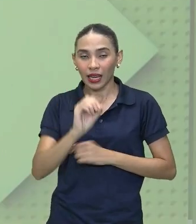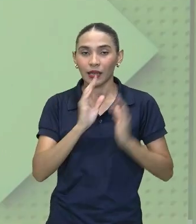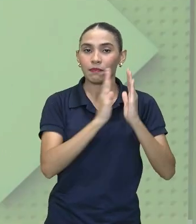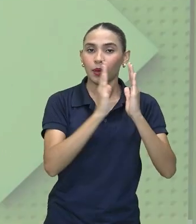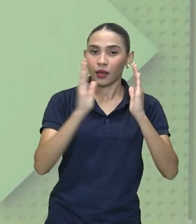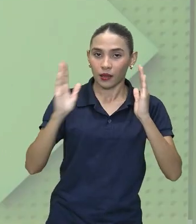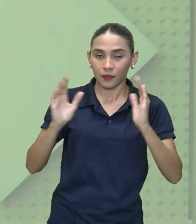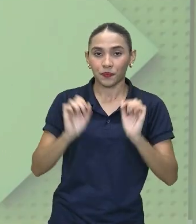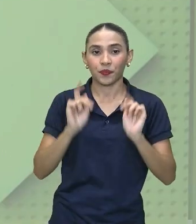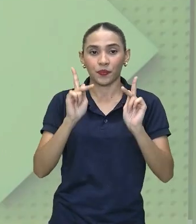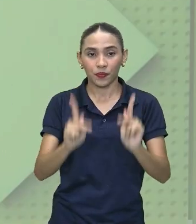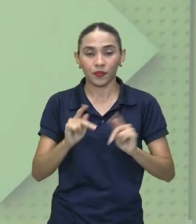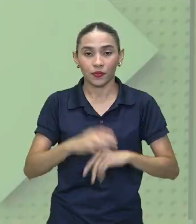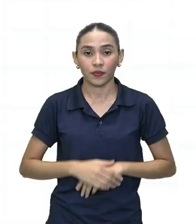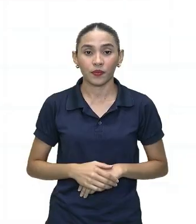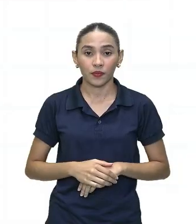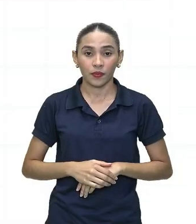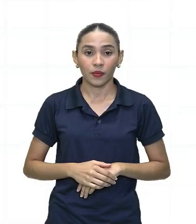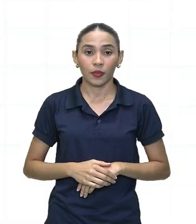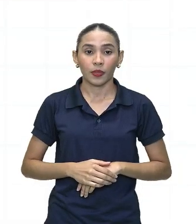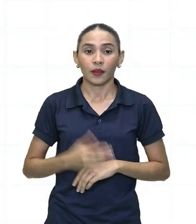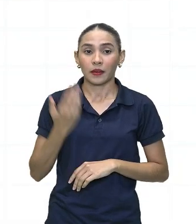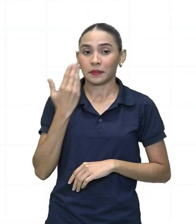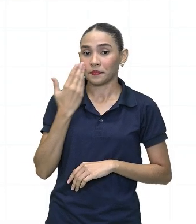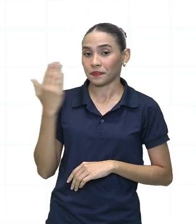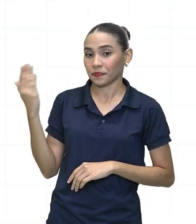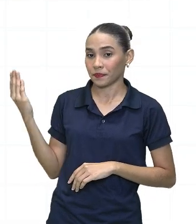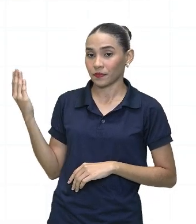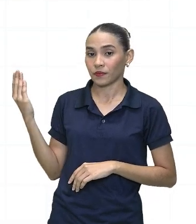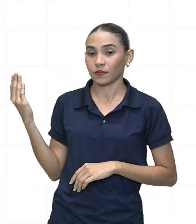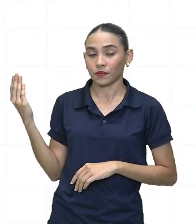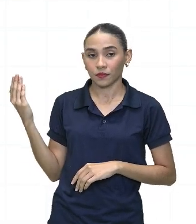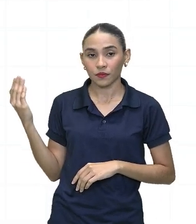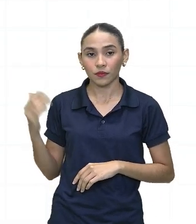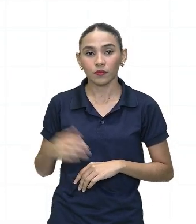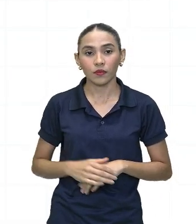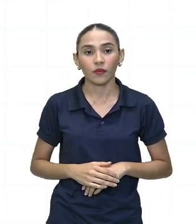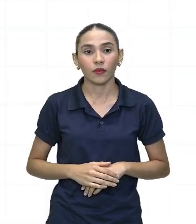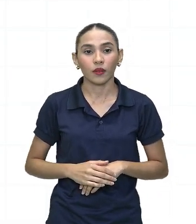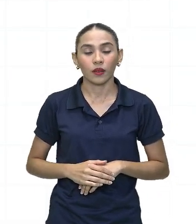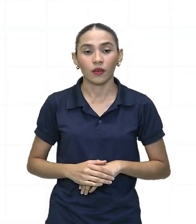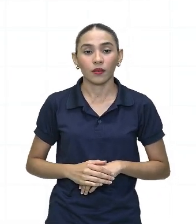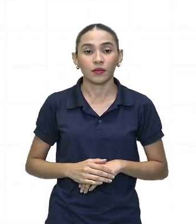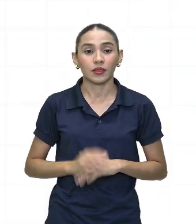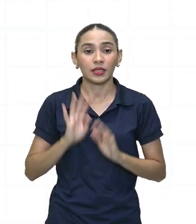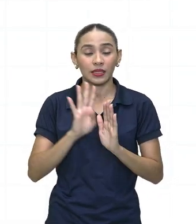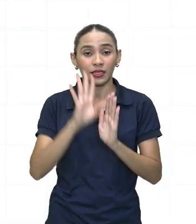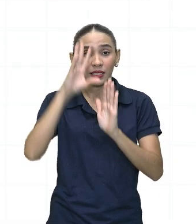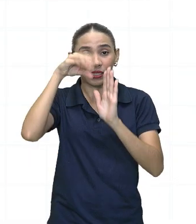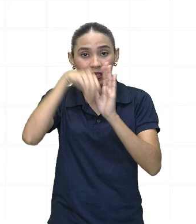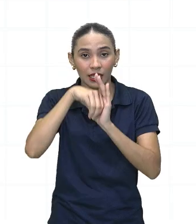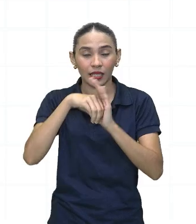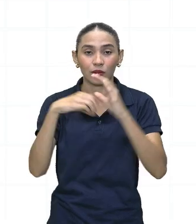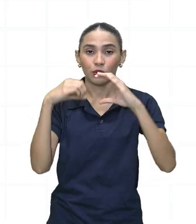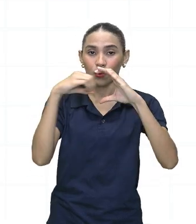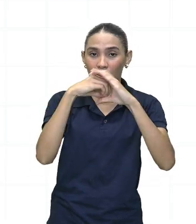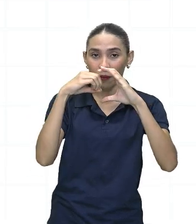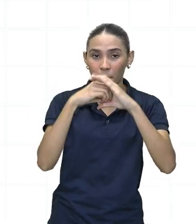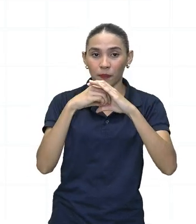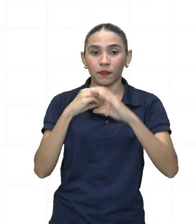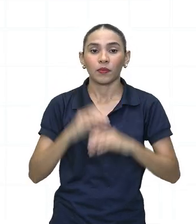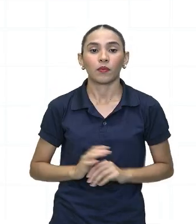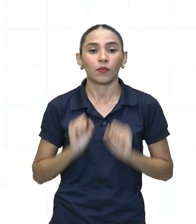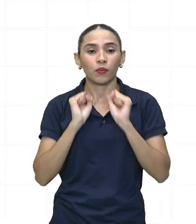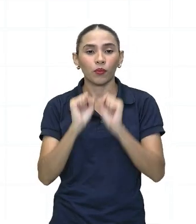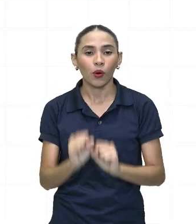maneira, certo? Então, vamos aí para mais informações sobre esse ciclo, né? Então, no interior das hemácias